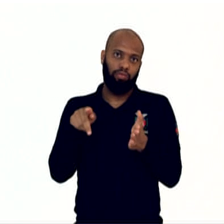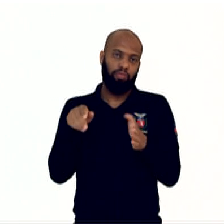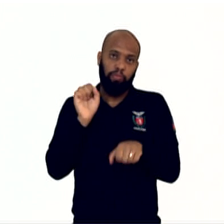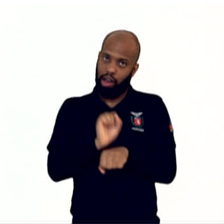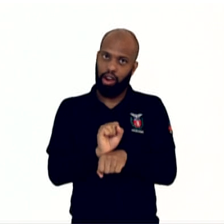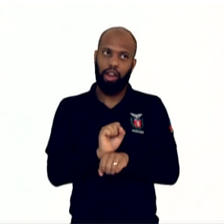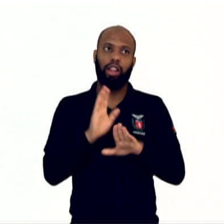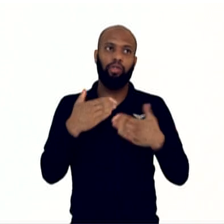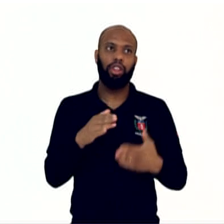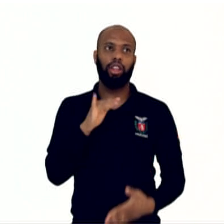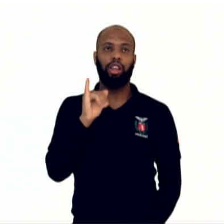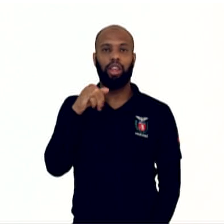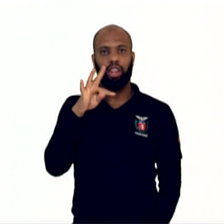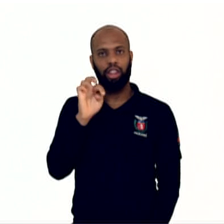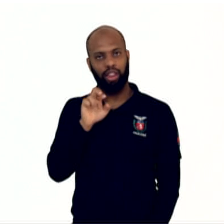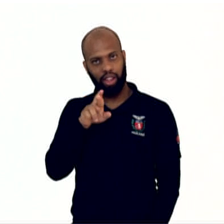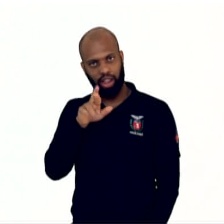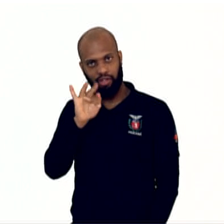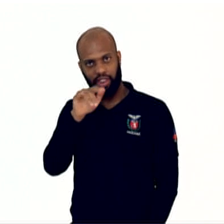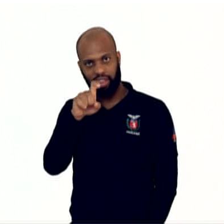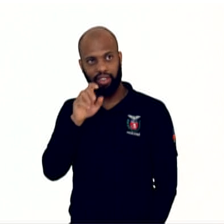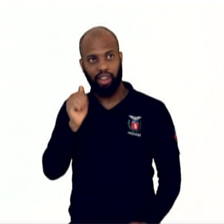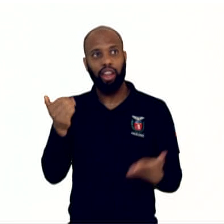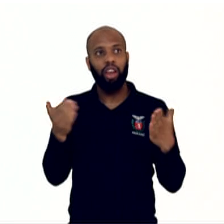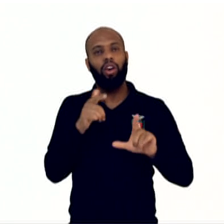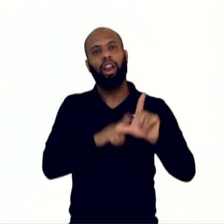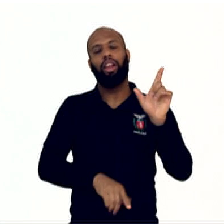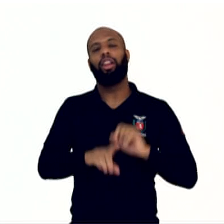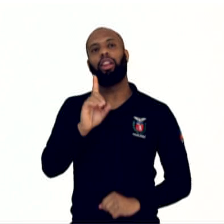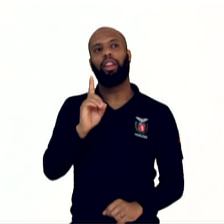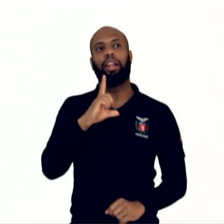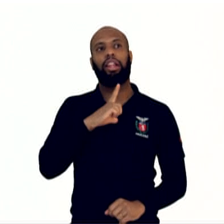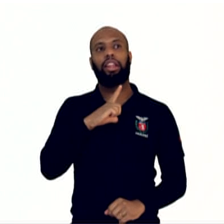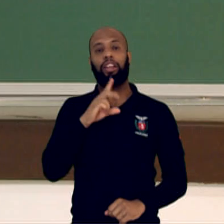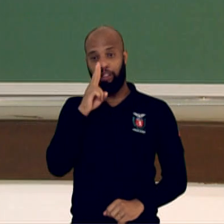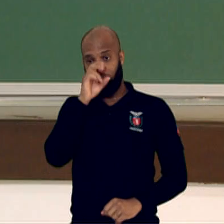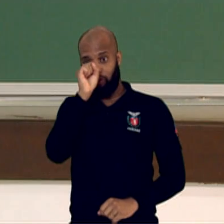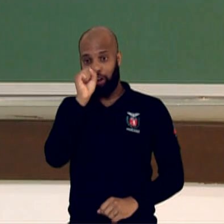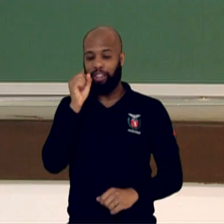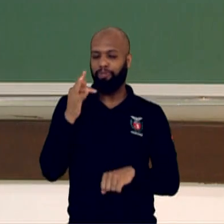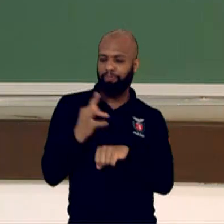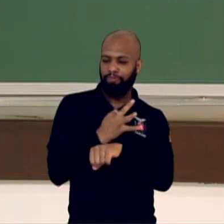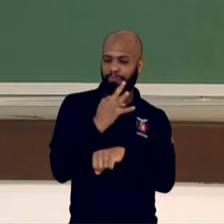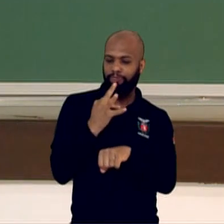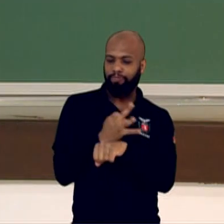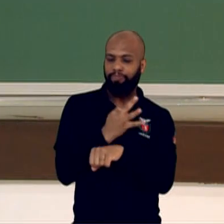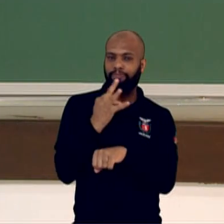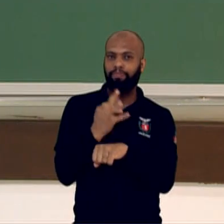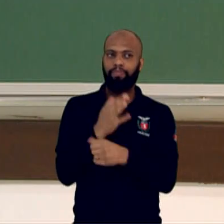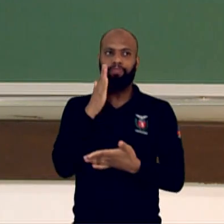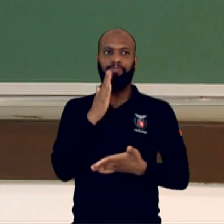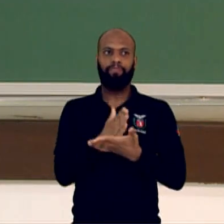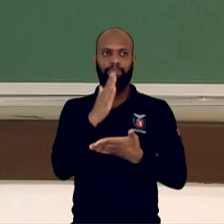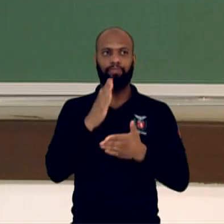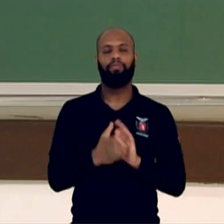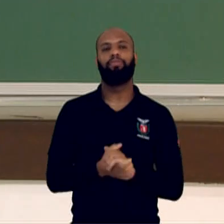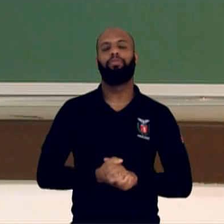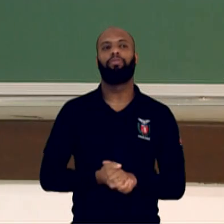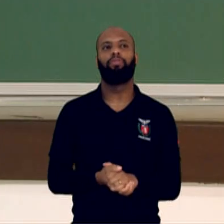Então, interfixa de volta. Só sobrou, então, a letra D. Força resistente no meio. Então, interresistente,